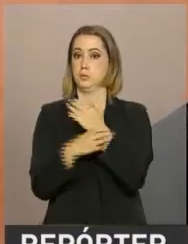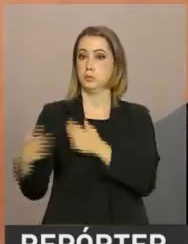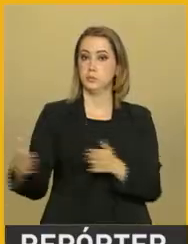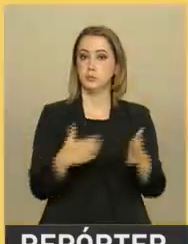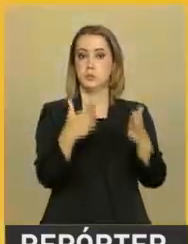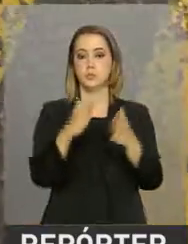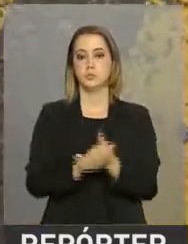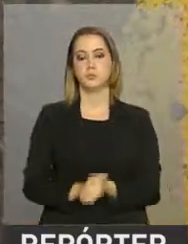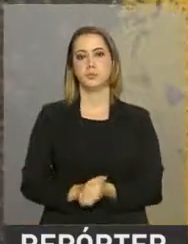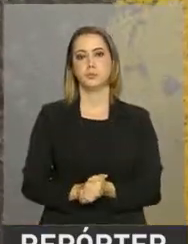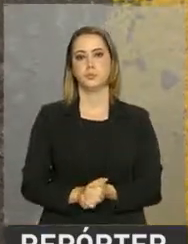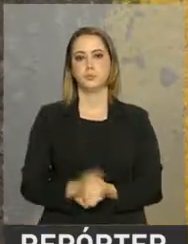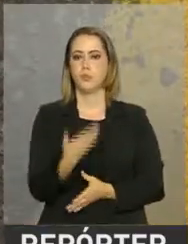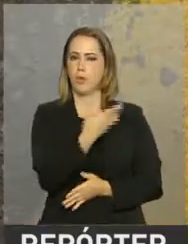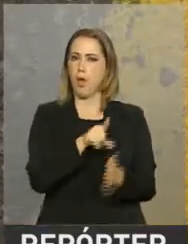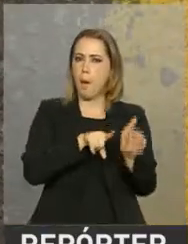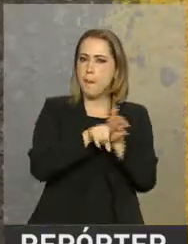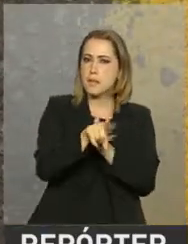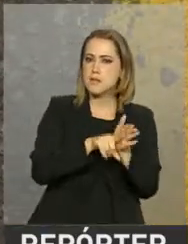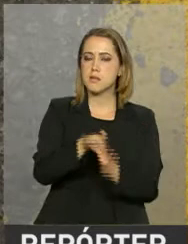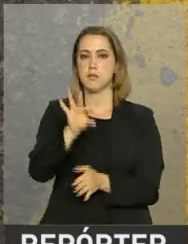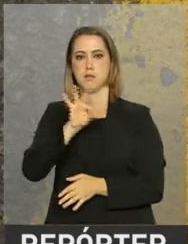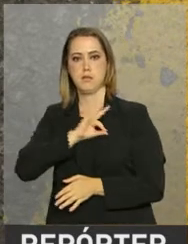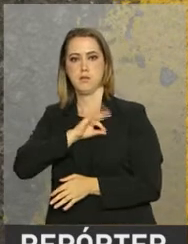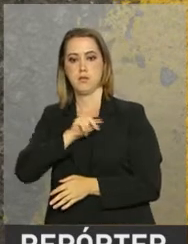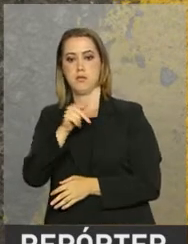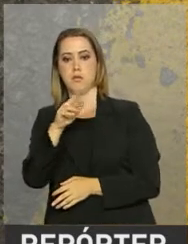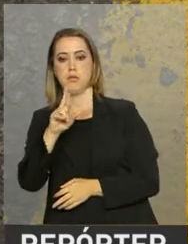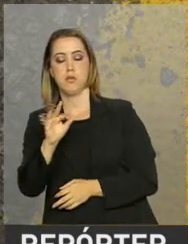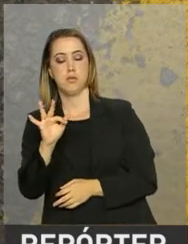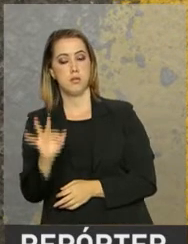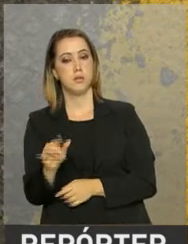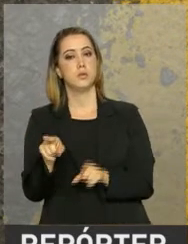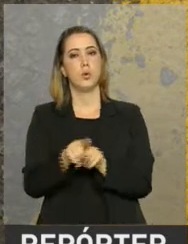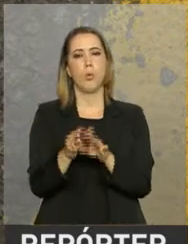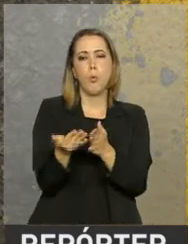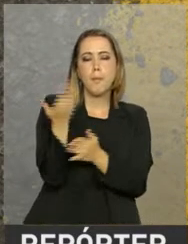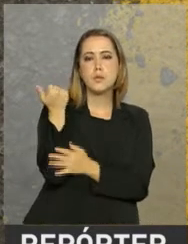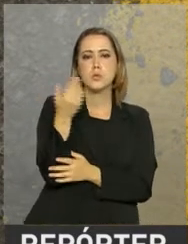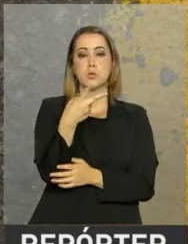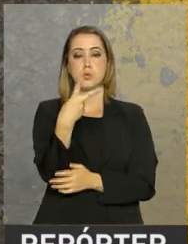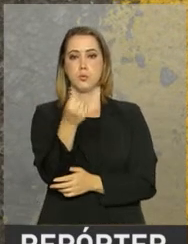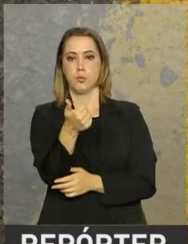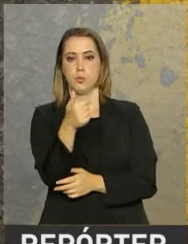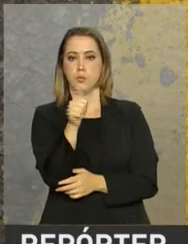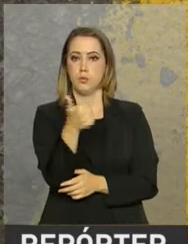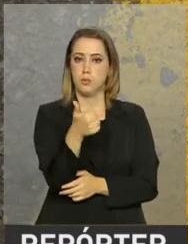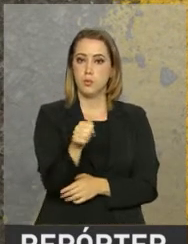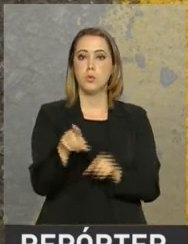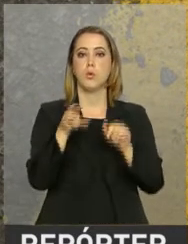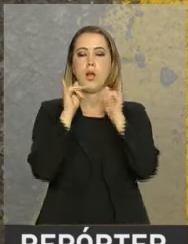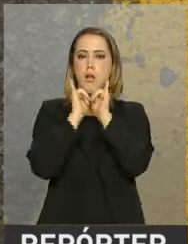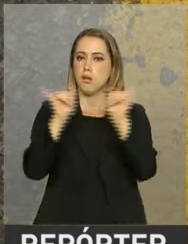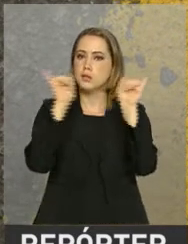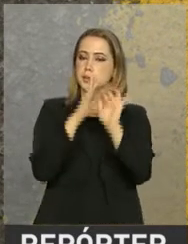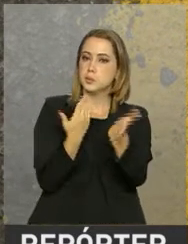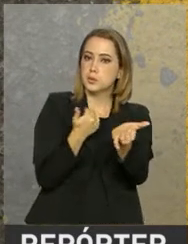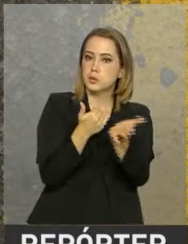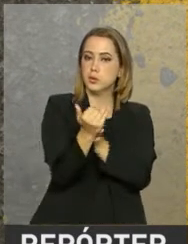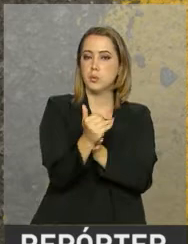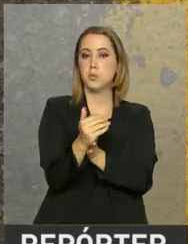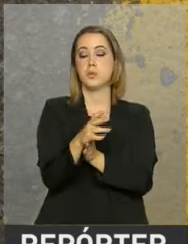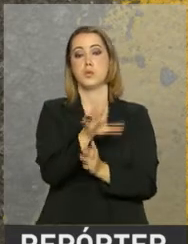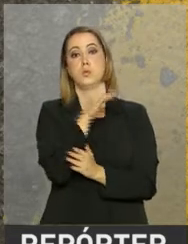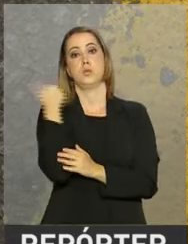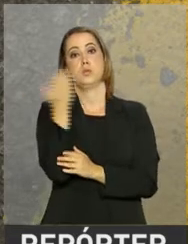rodovias. De acordo com a PRF, desde o final de 2011, quando a Rodovida foi lançada, os números de